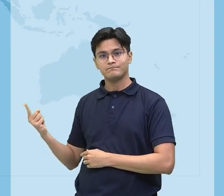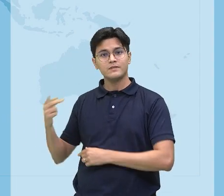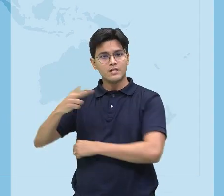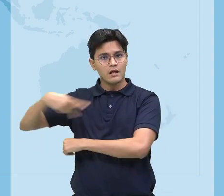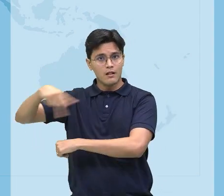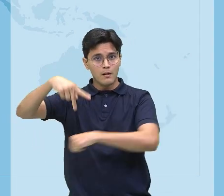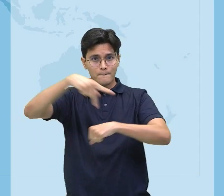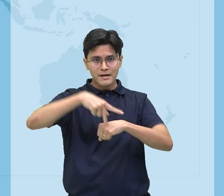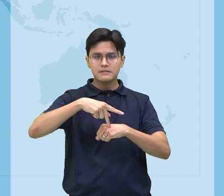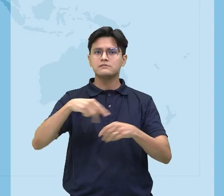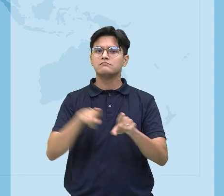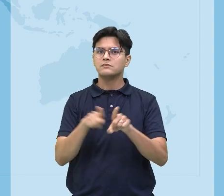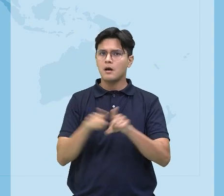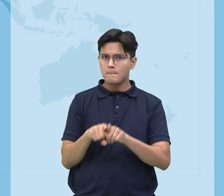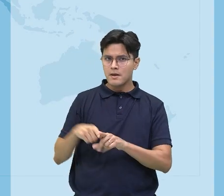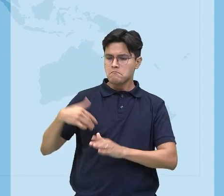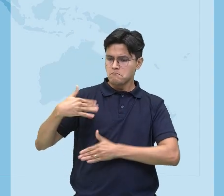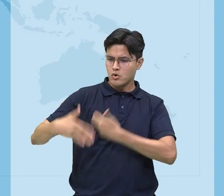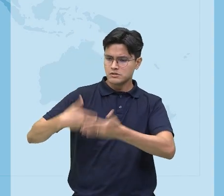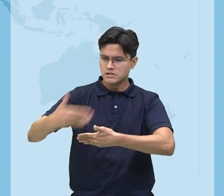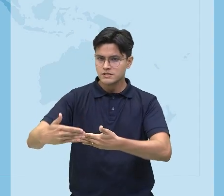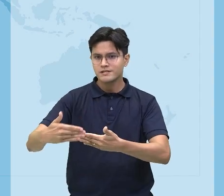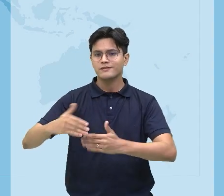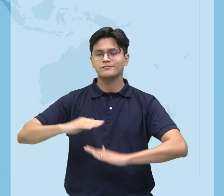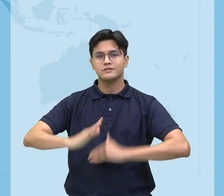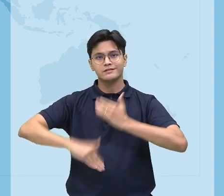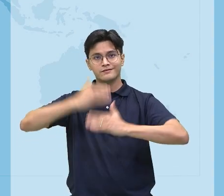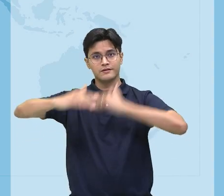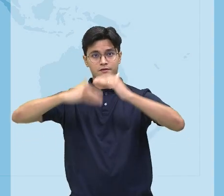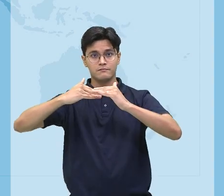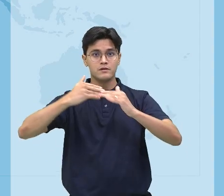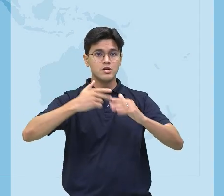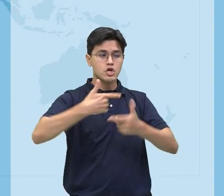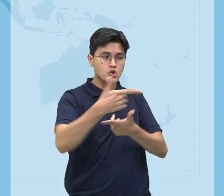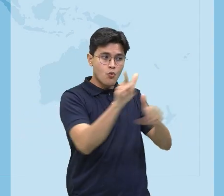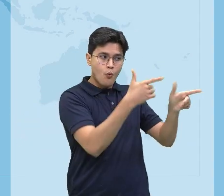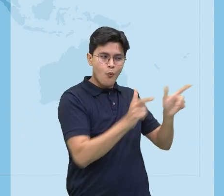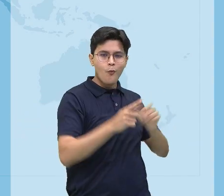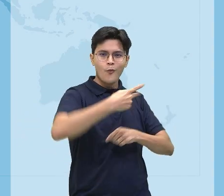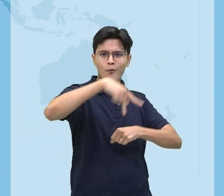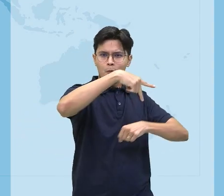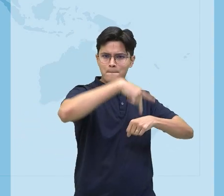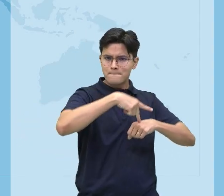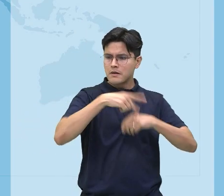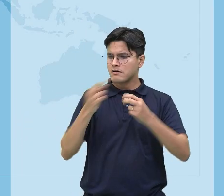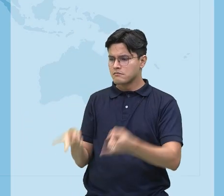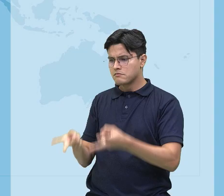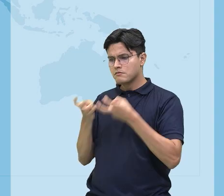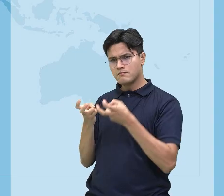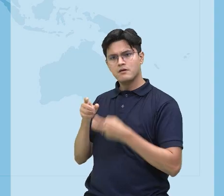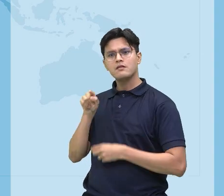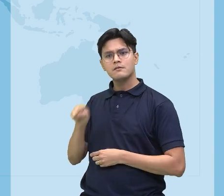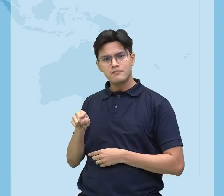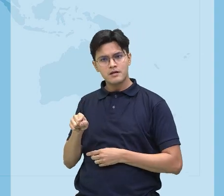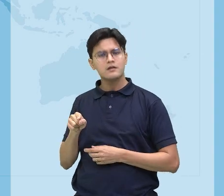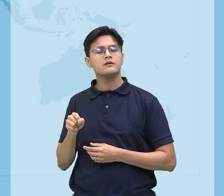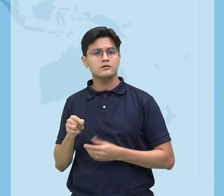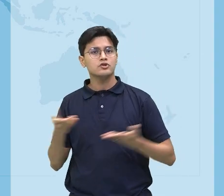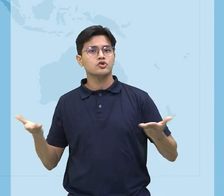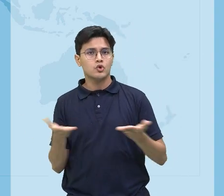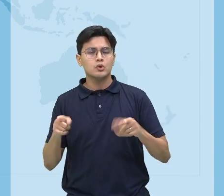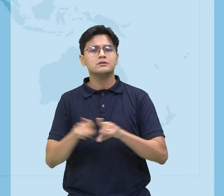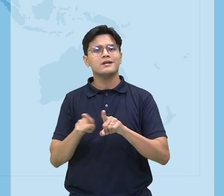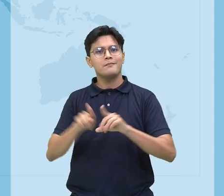desenvolver também e chamam a atenção de outros países que hoje aí eles vão acabar fazendo parte aí do